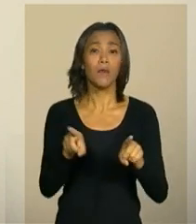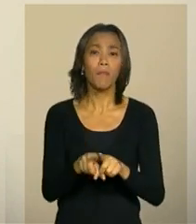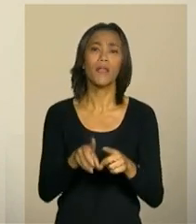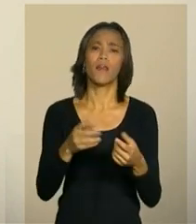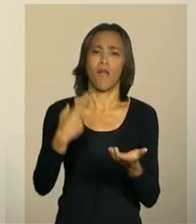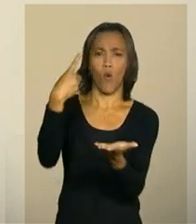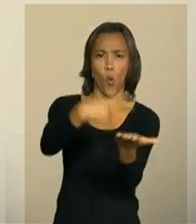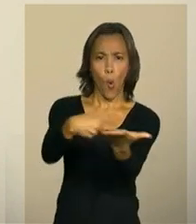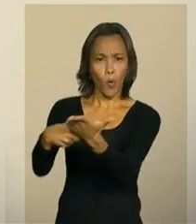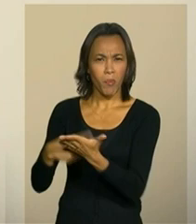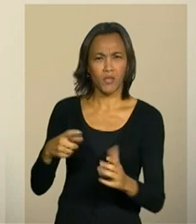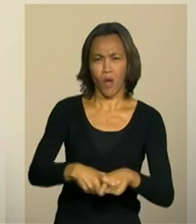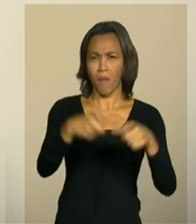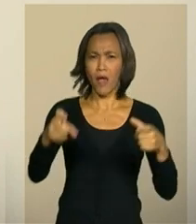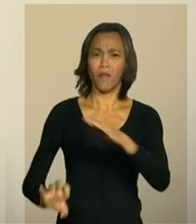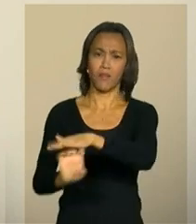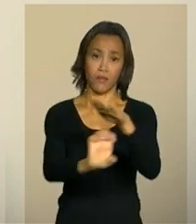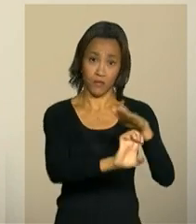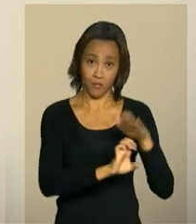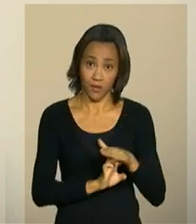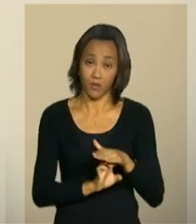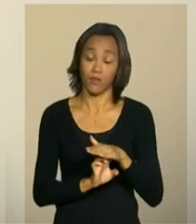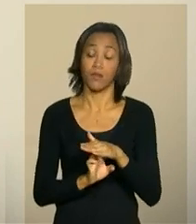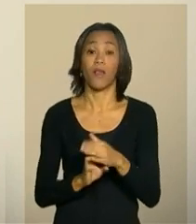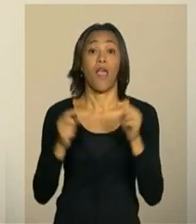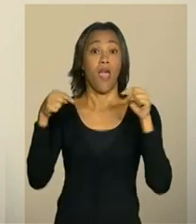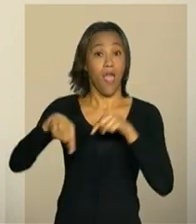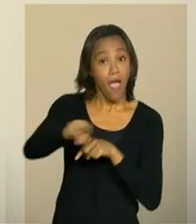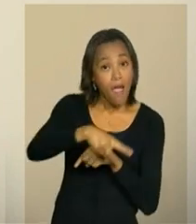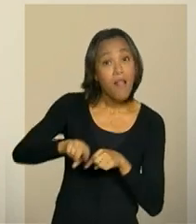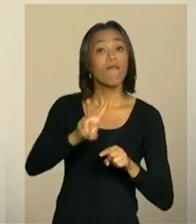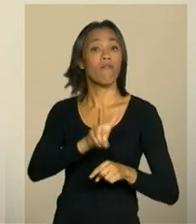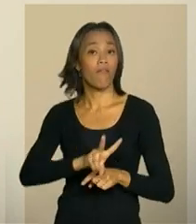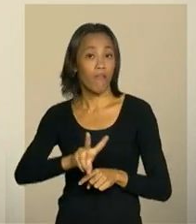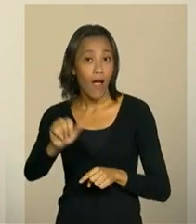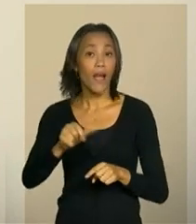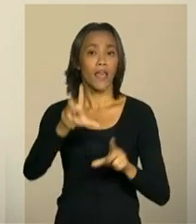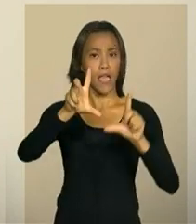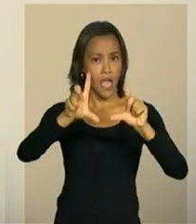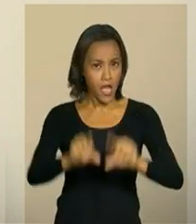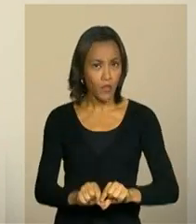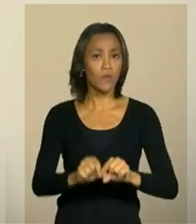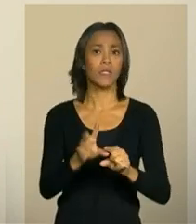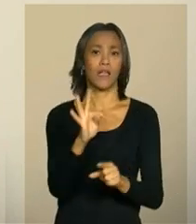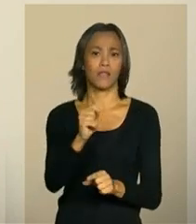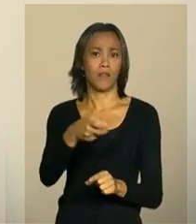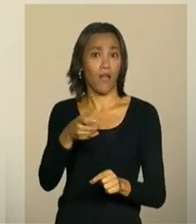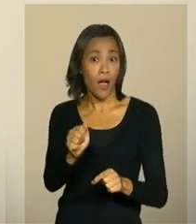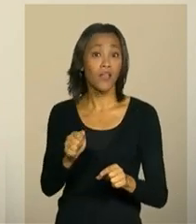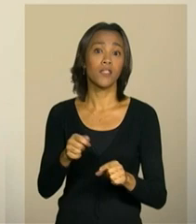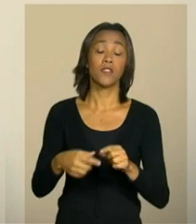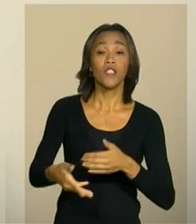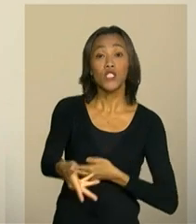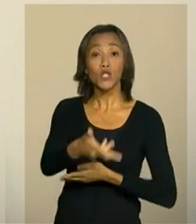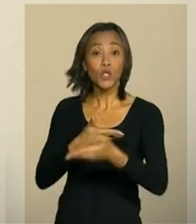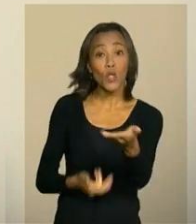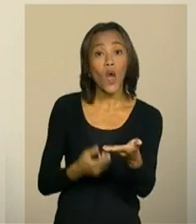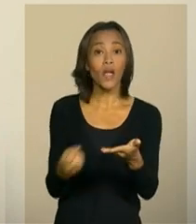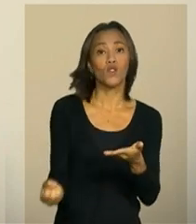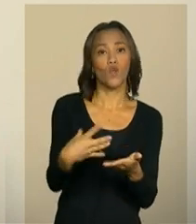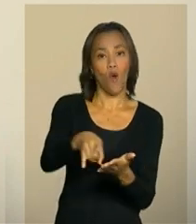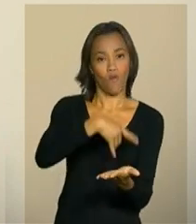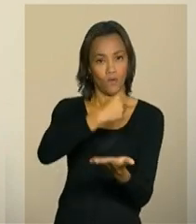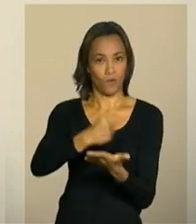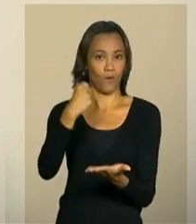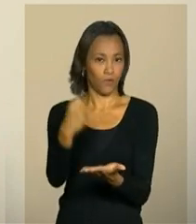acordos com a maioria das concessionárias Elas irão praticar tarifas mais baixas em troca da renovação de